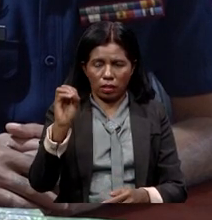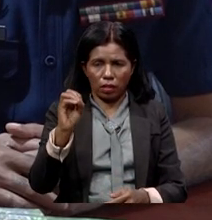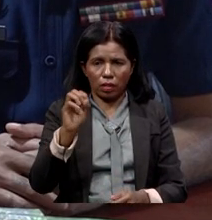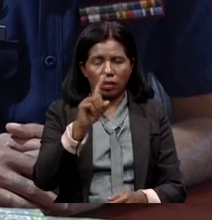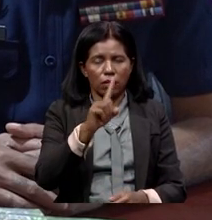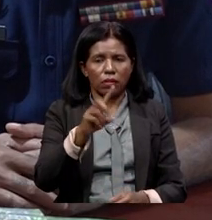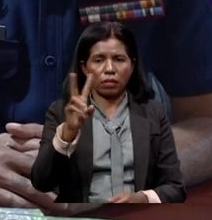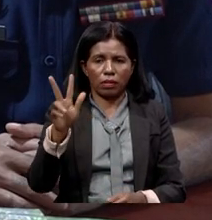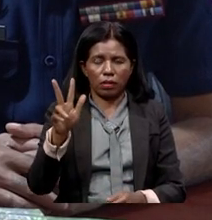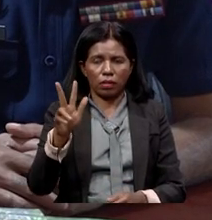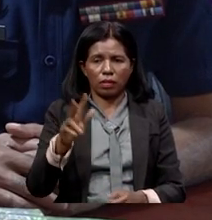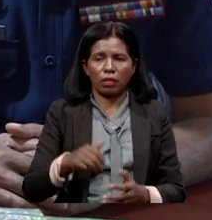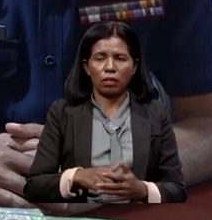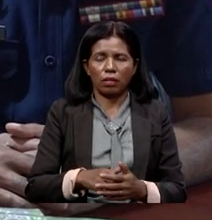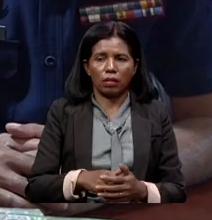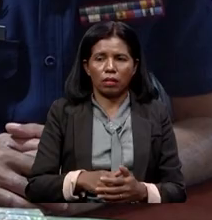3013